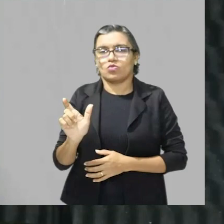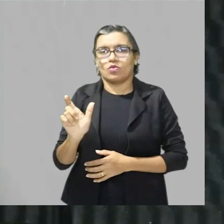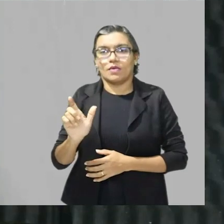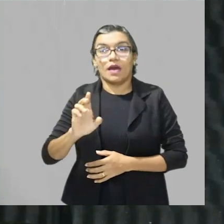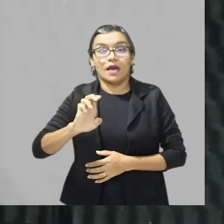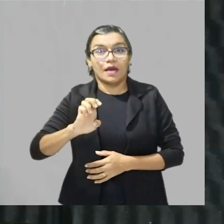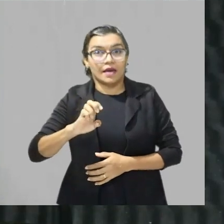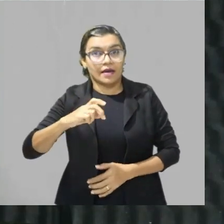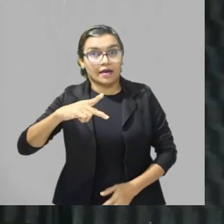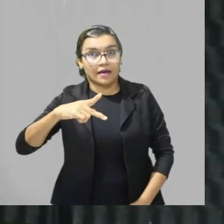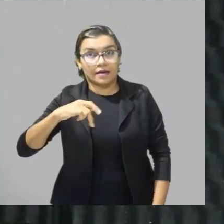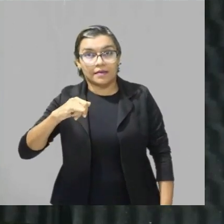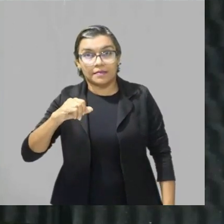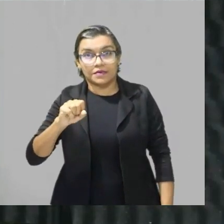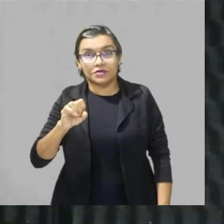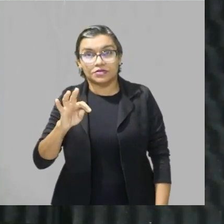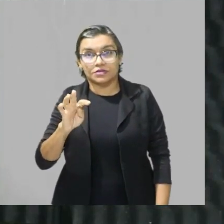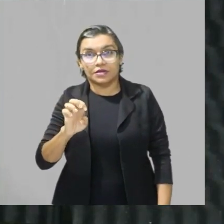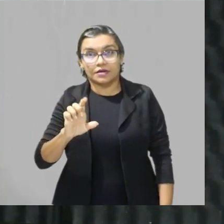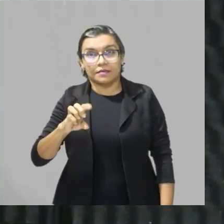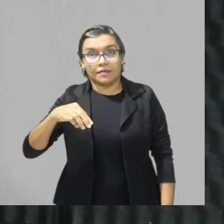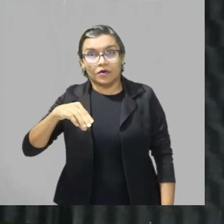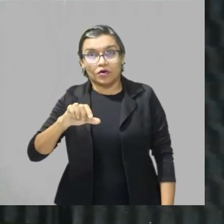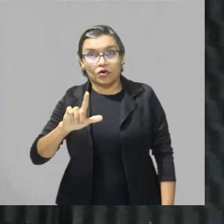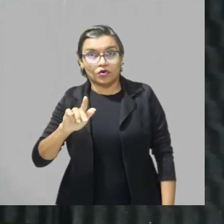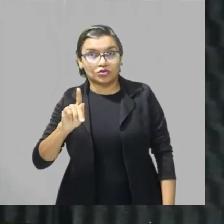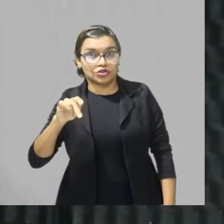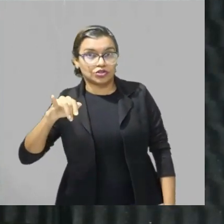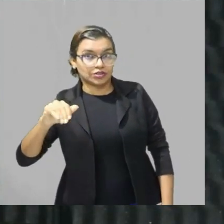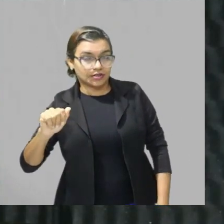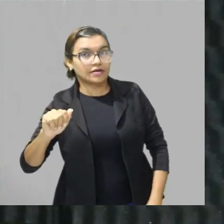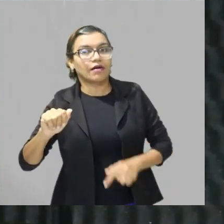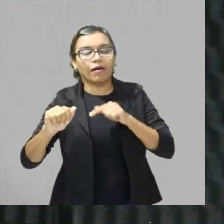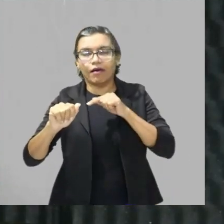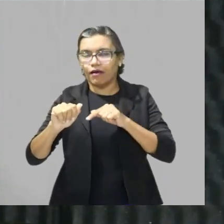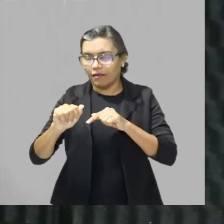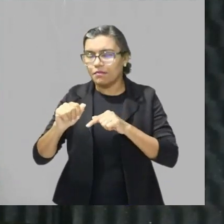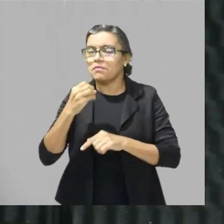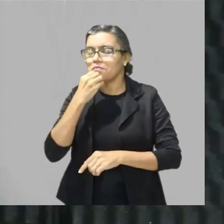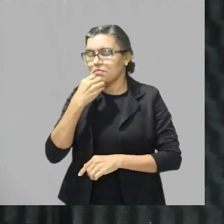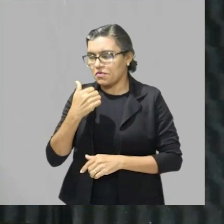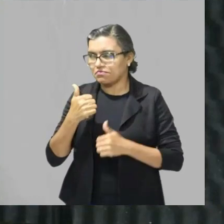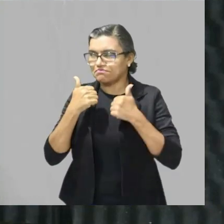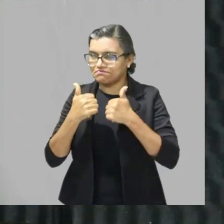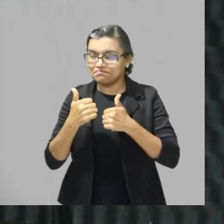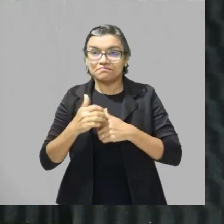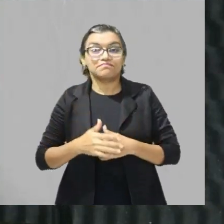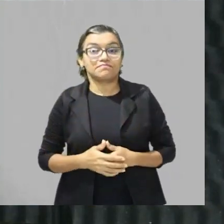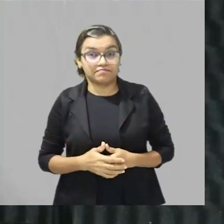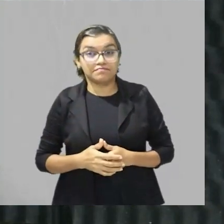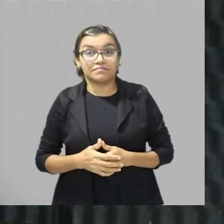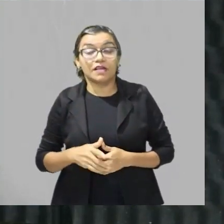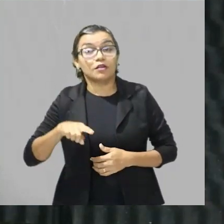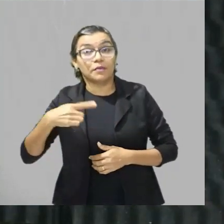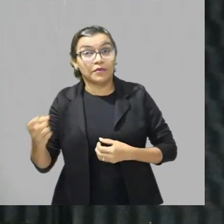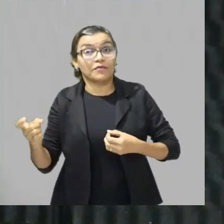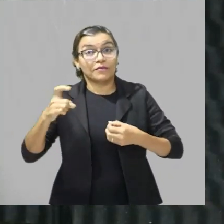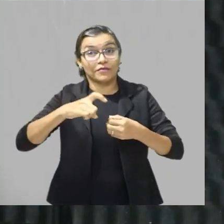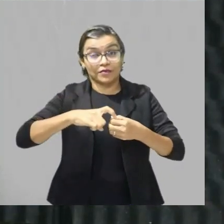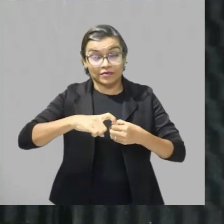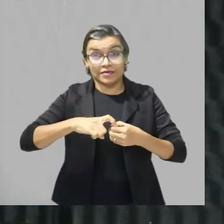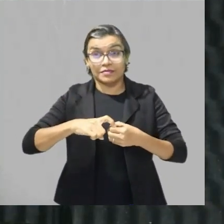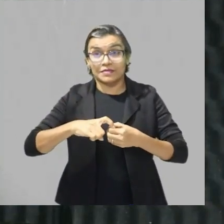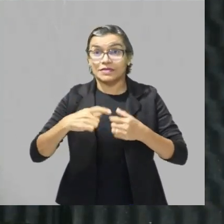épistemologia para ficar uma coisa bem né olha fica uma coisa legal erudita aí Voltamos para linguagem